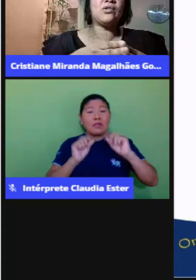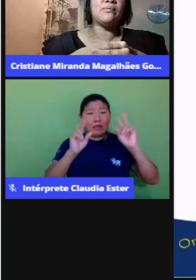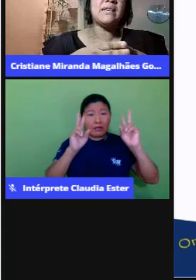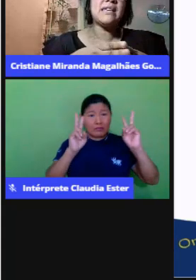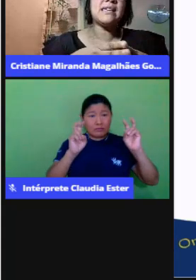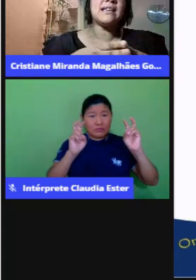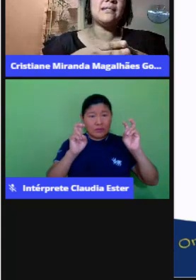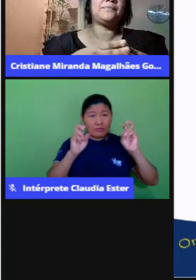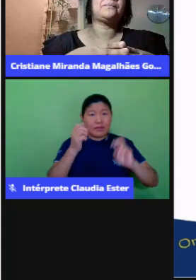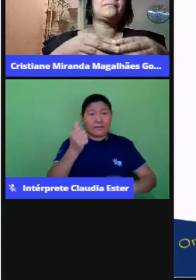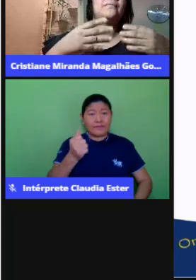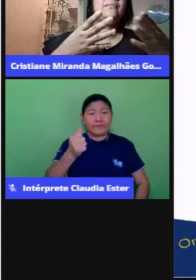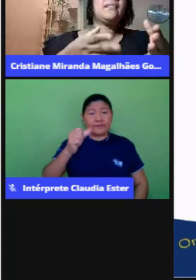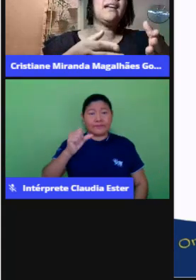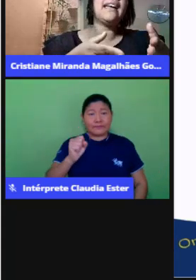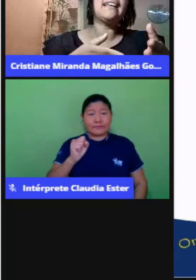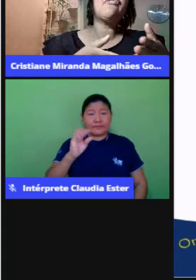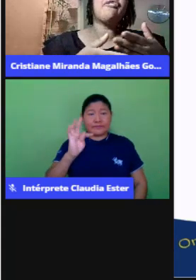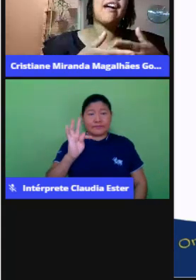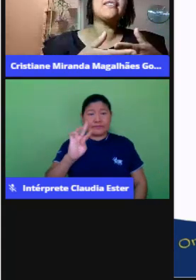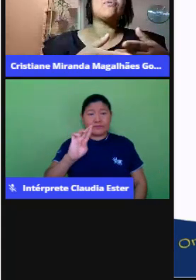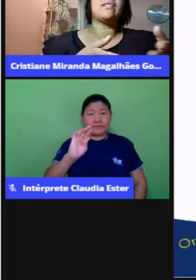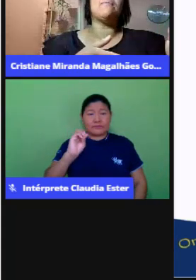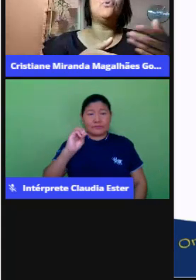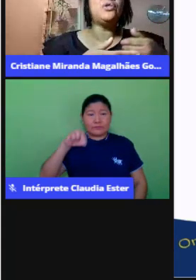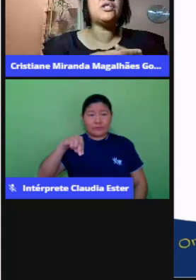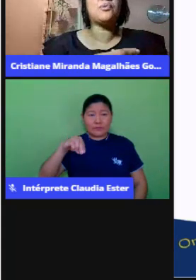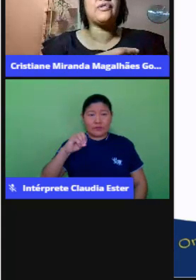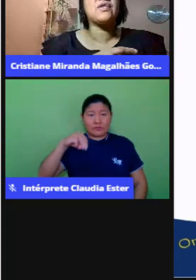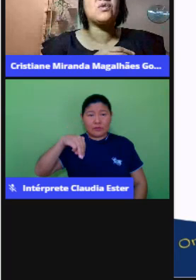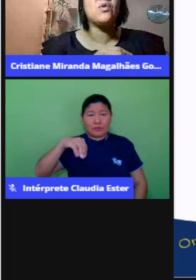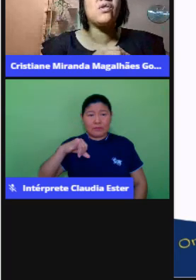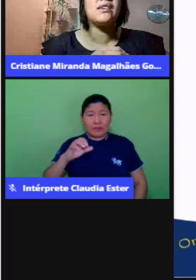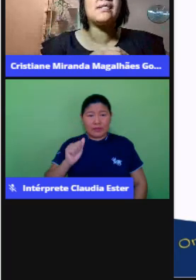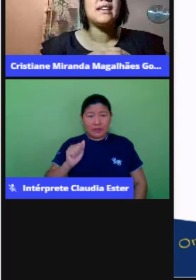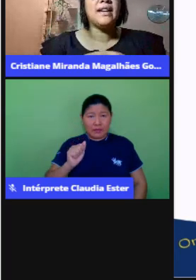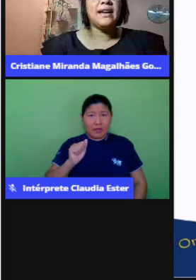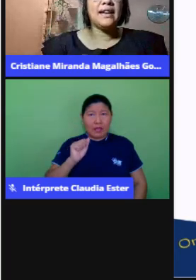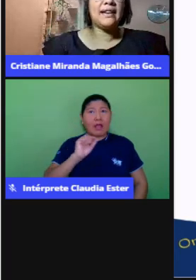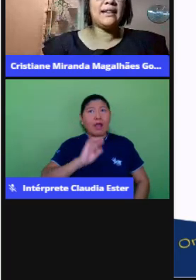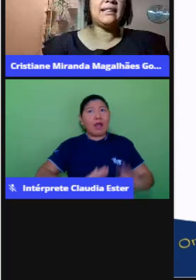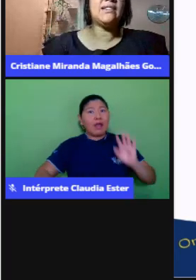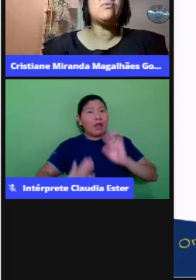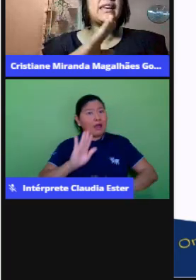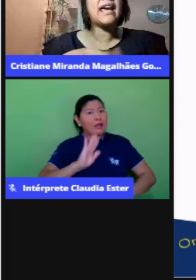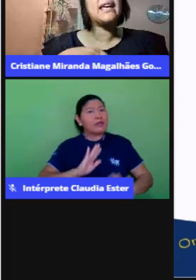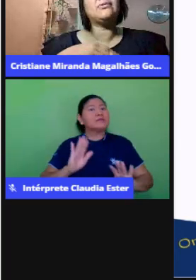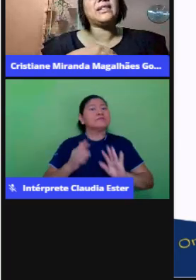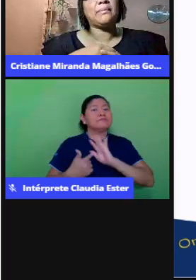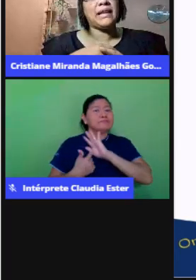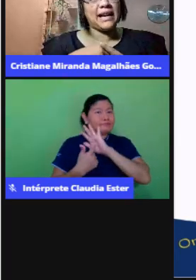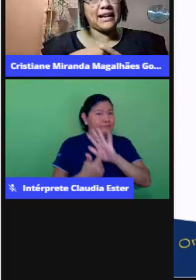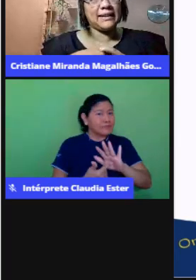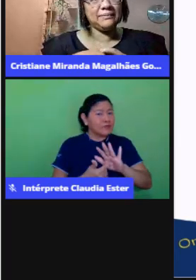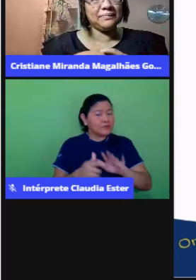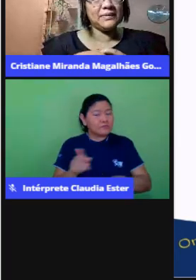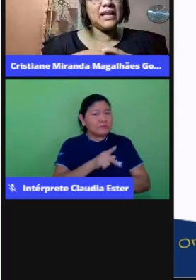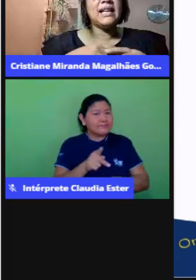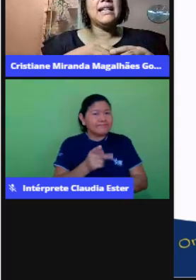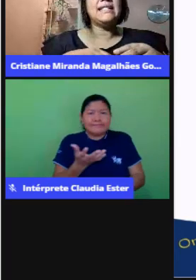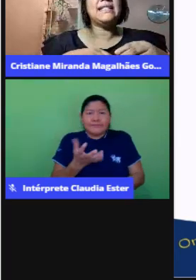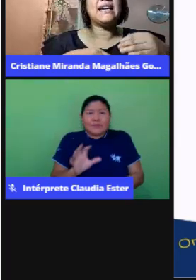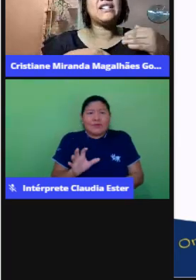A astronomia, ela faz com que muitos professores não queiram